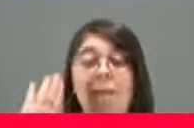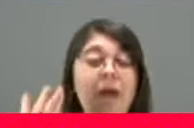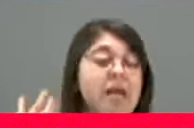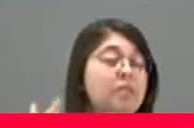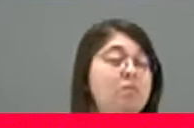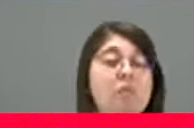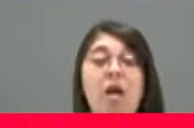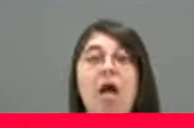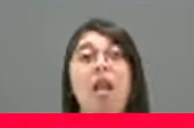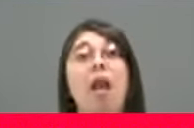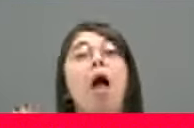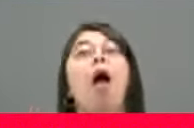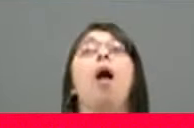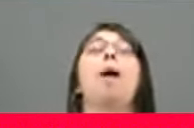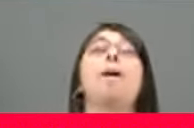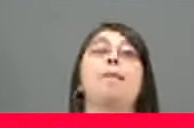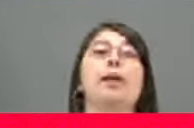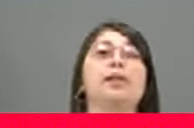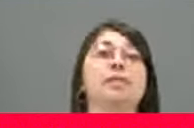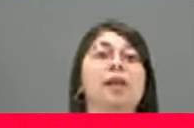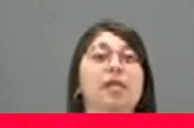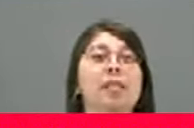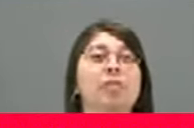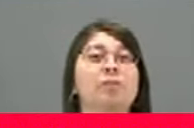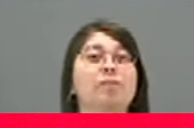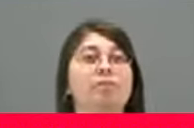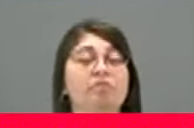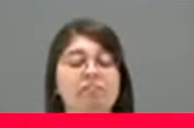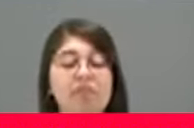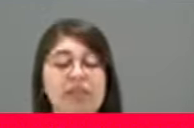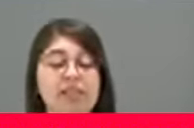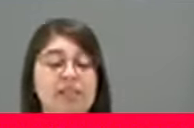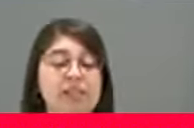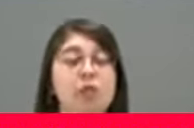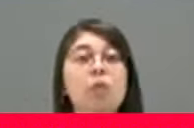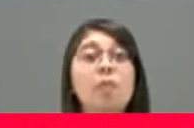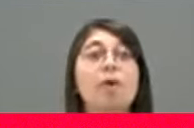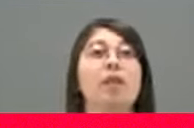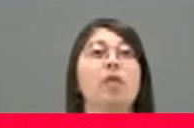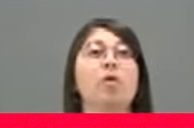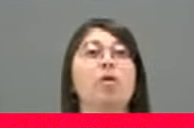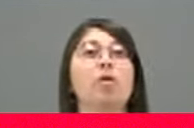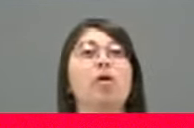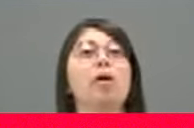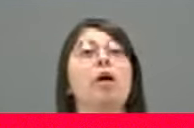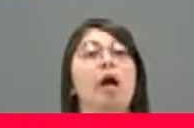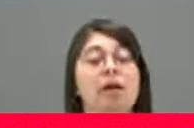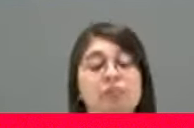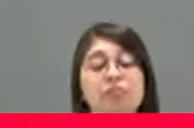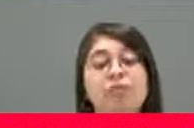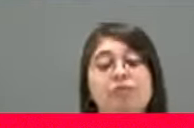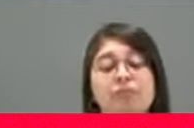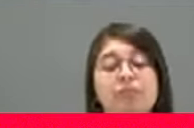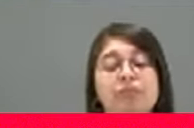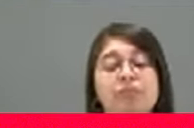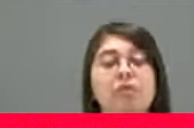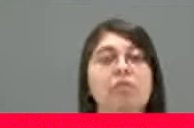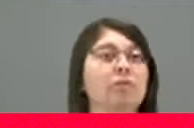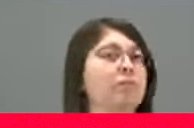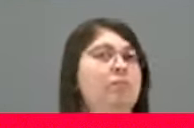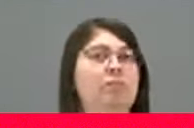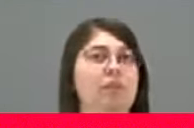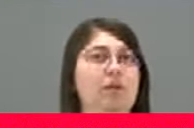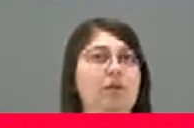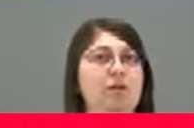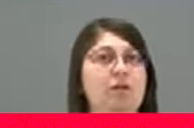que disse que ia isentar até 5 mil reais de imposto de renda, jogando nas costas do governo anterior. O governo